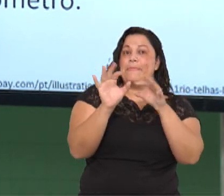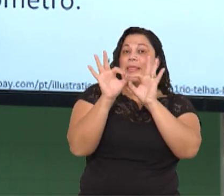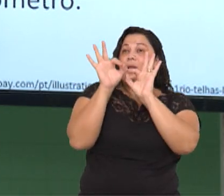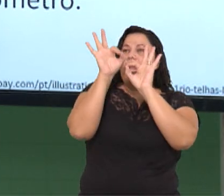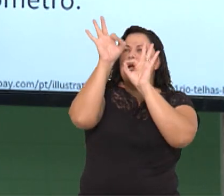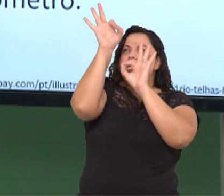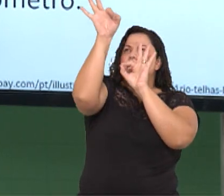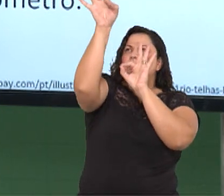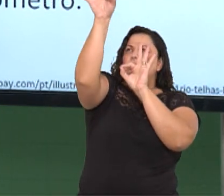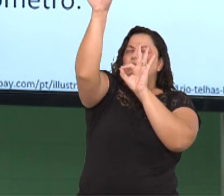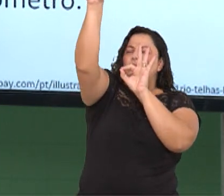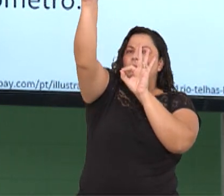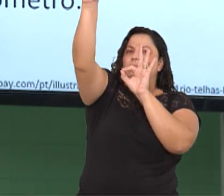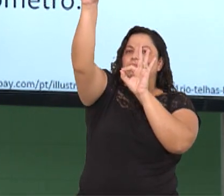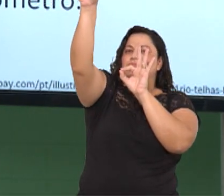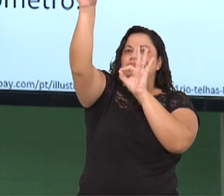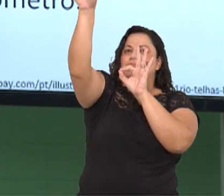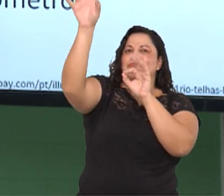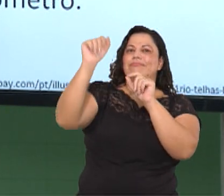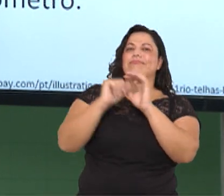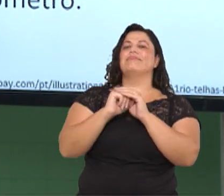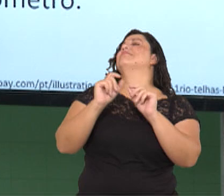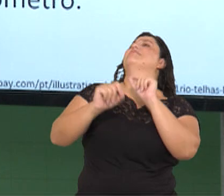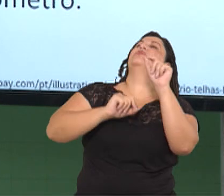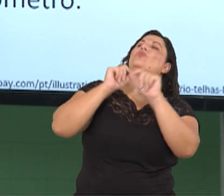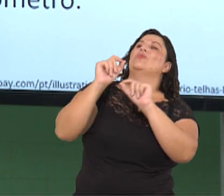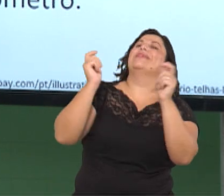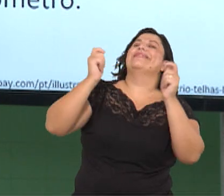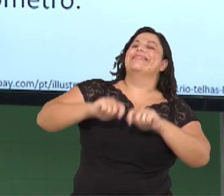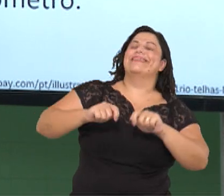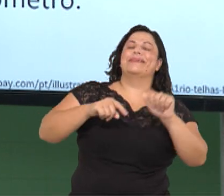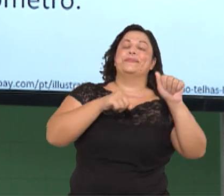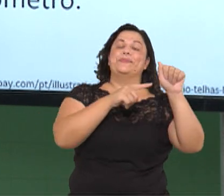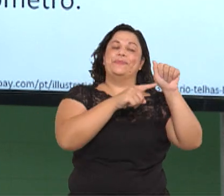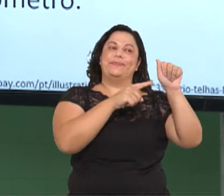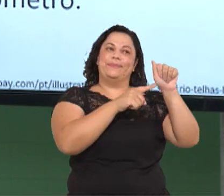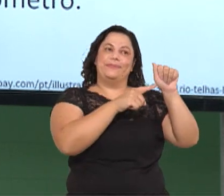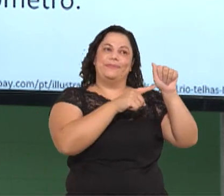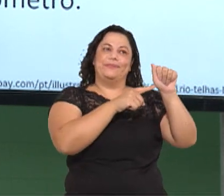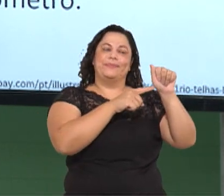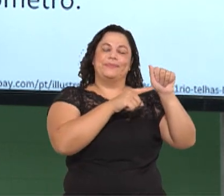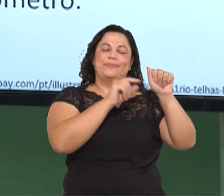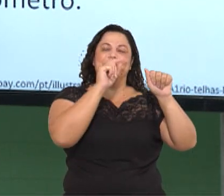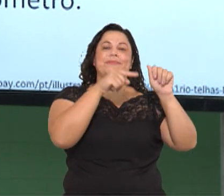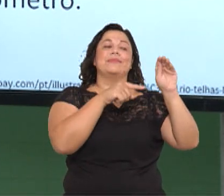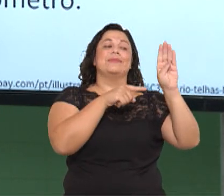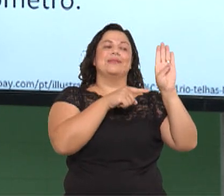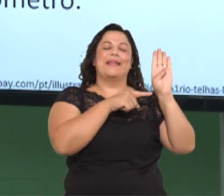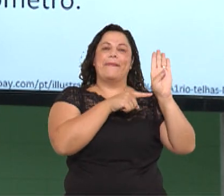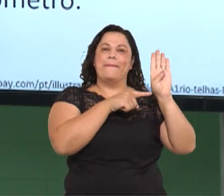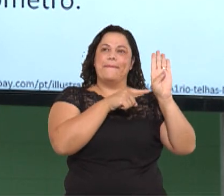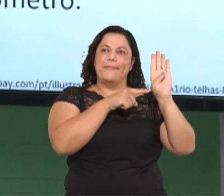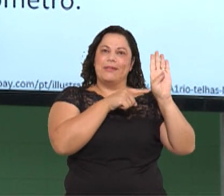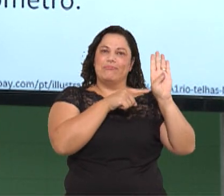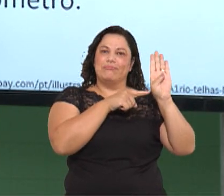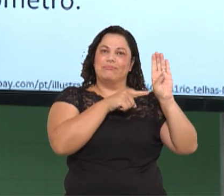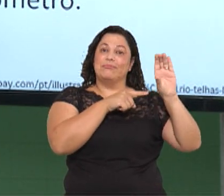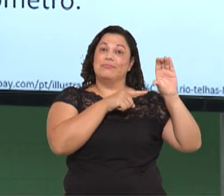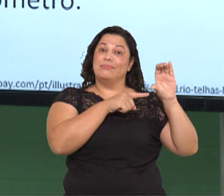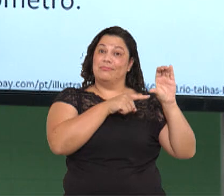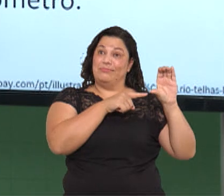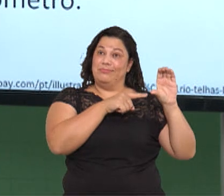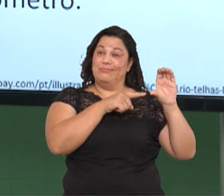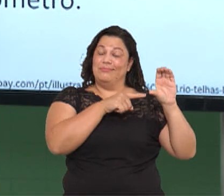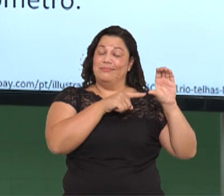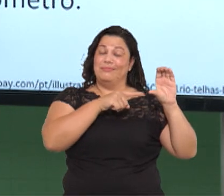longas distâncias. Letra A, microscópio. Letra B, telescópio. Letra